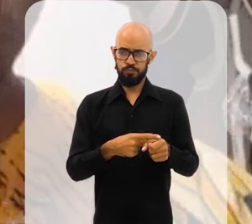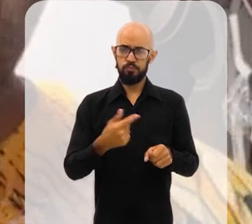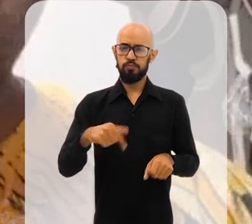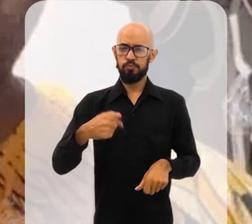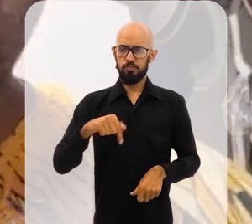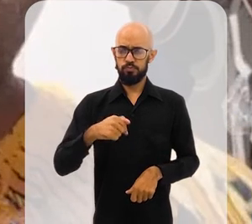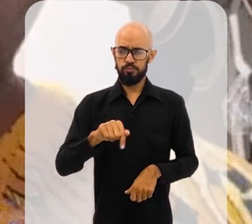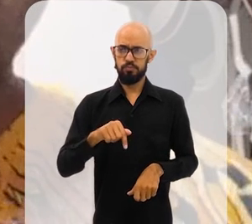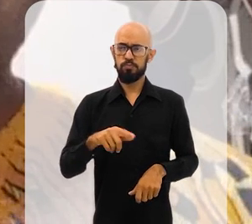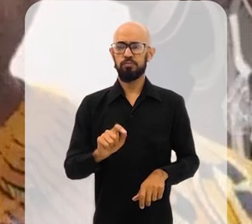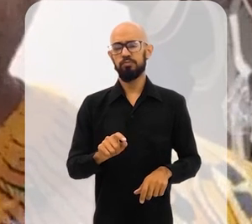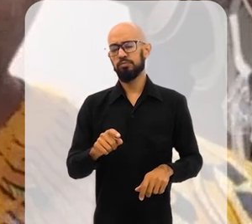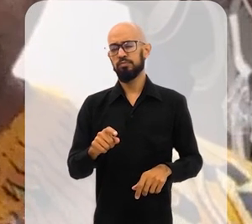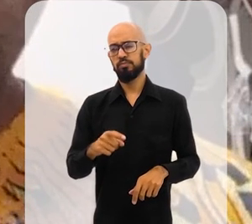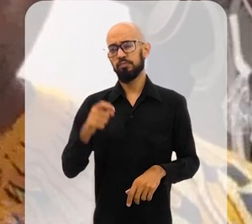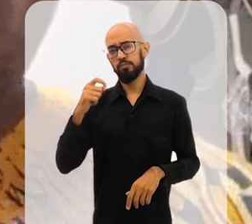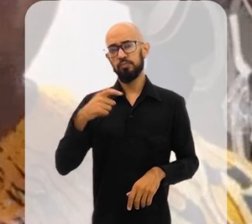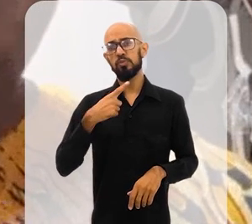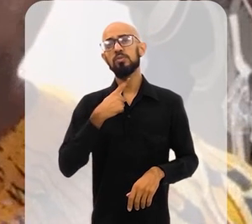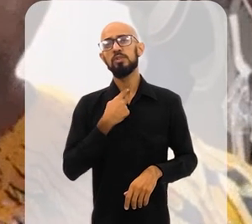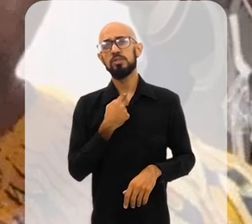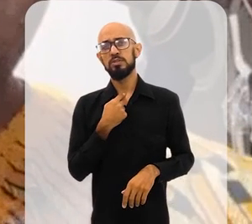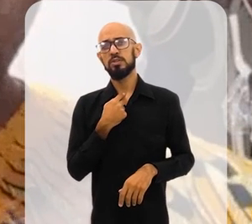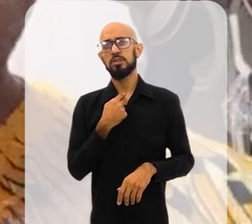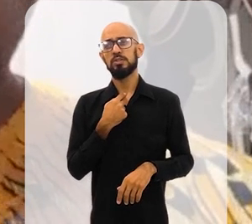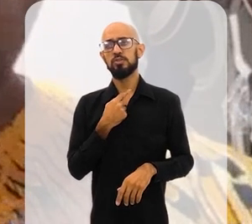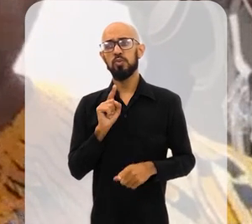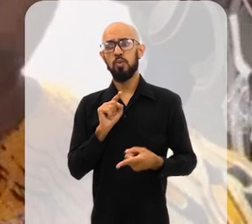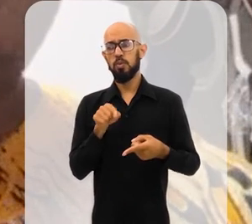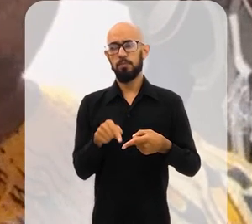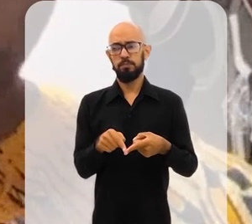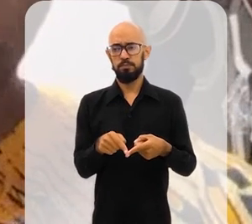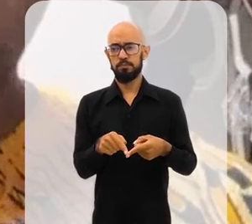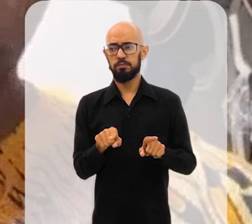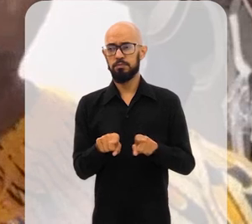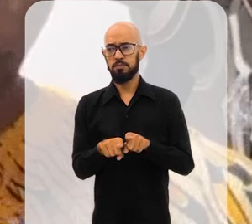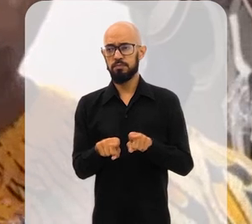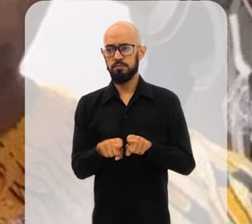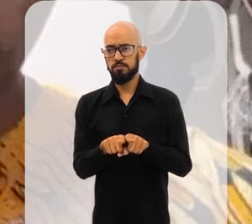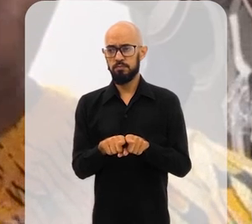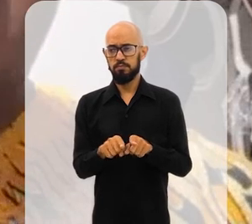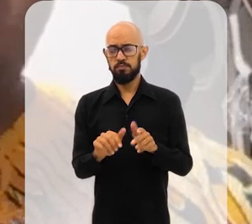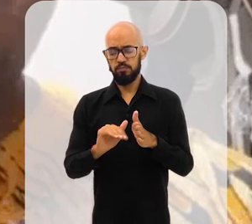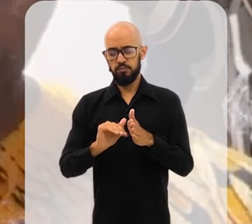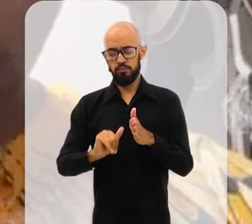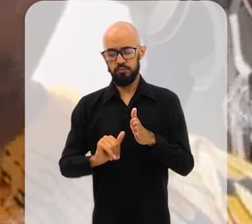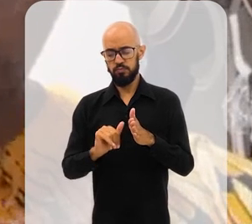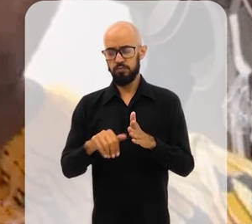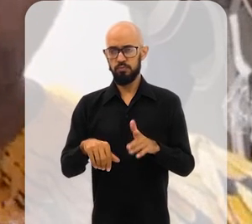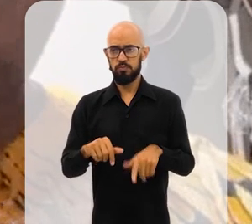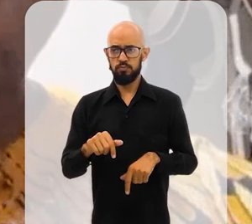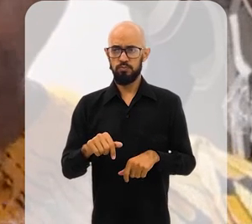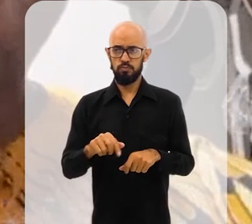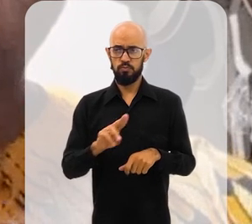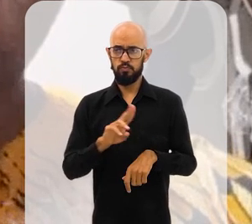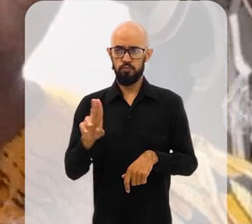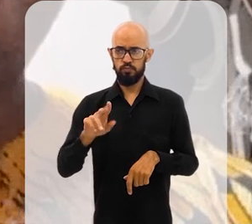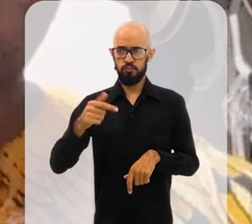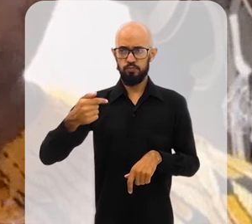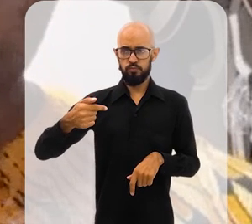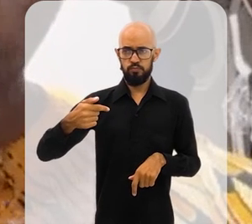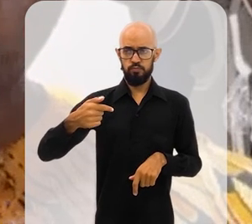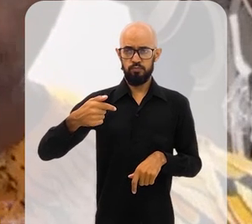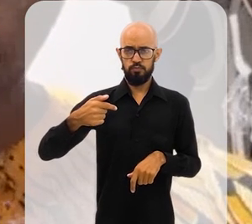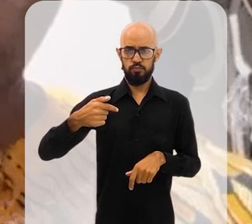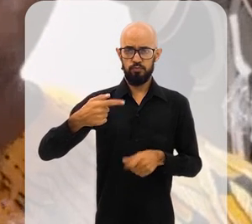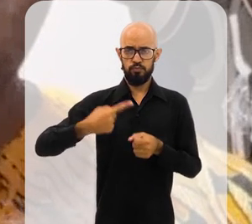nome do nosso coletivo, com o intuito, com o desejo, com o objetivo de tirar um pouco o nome da cidade